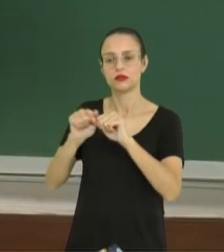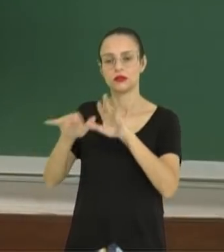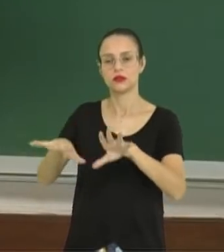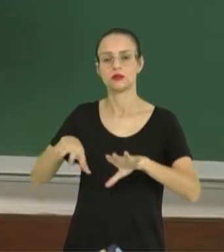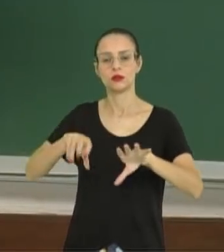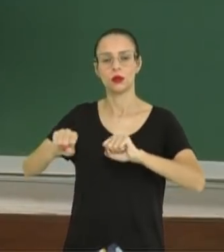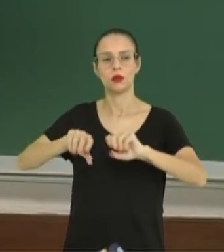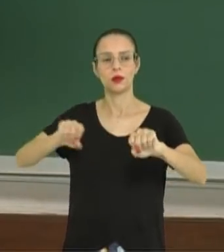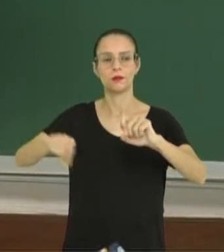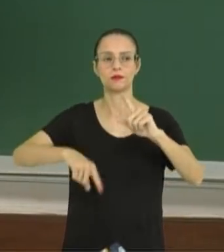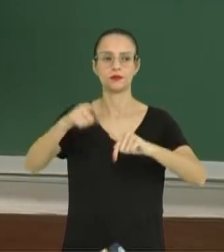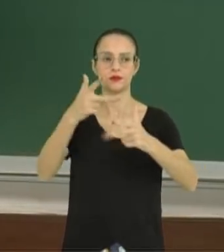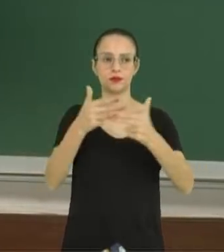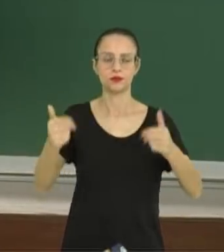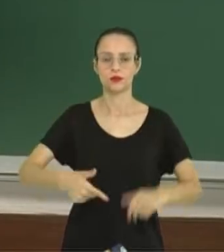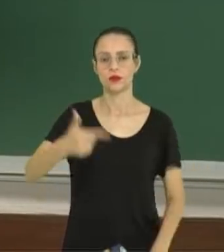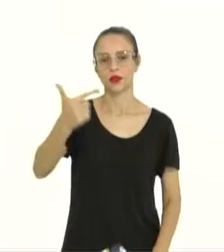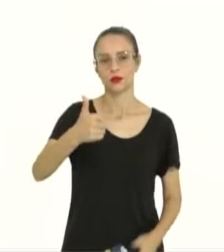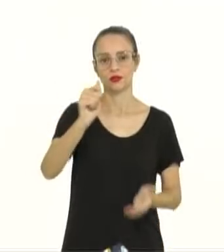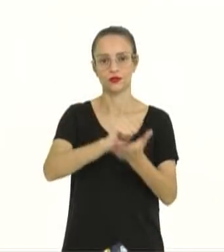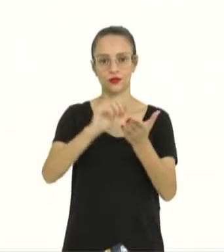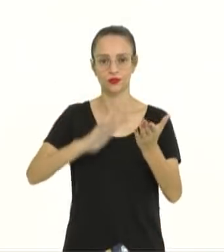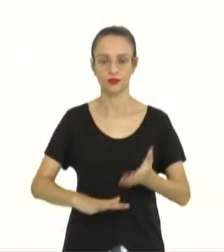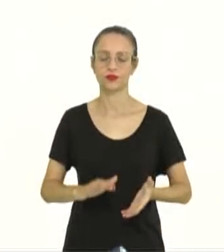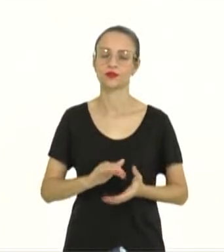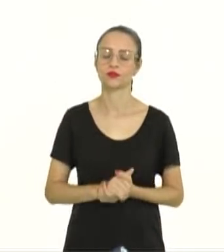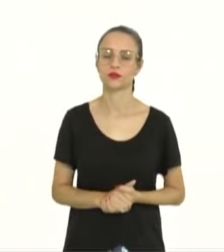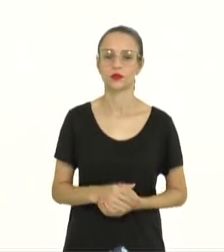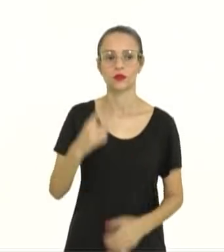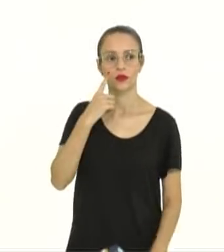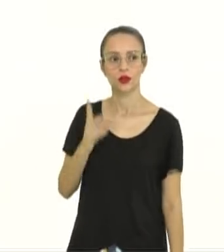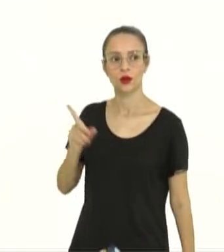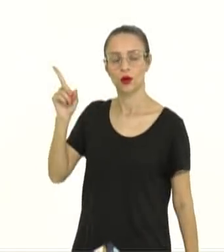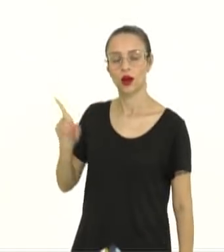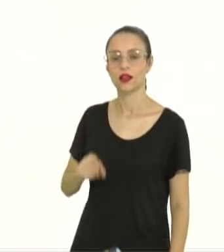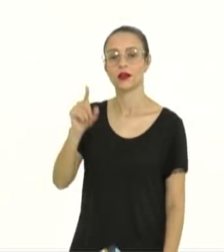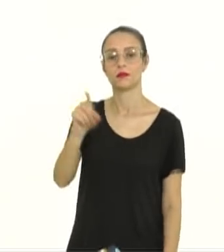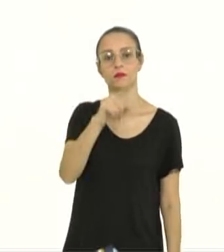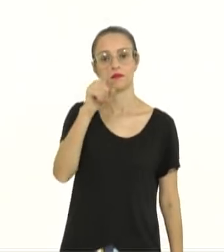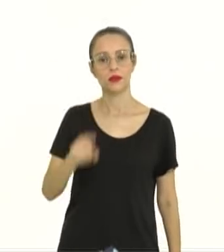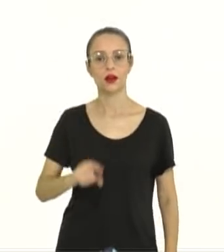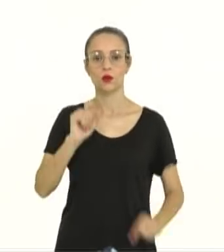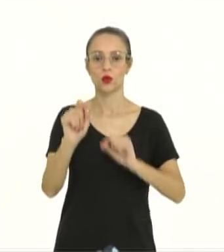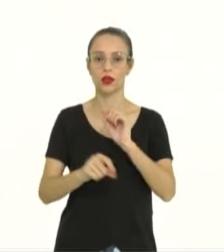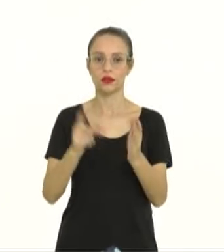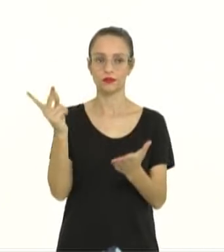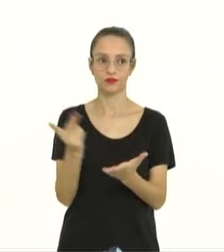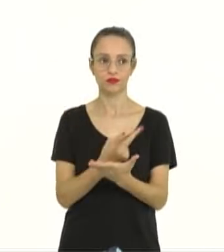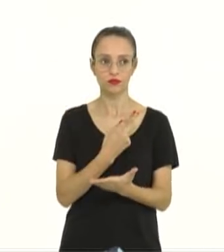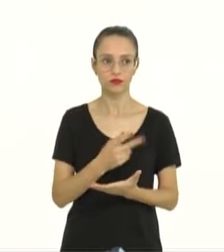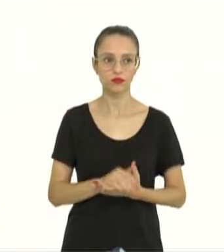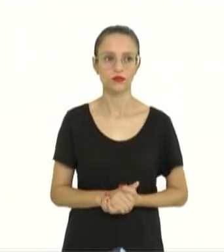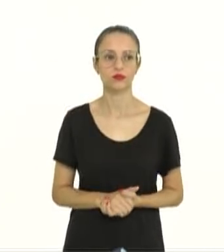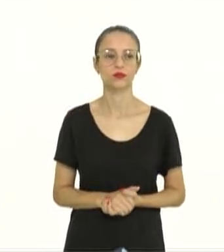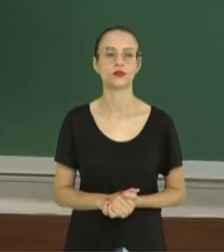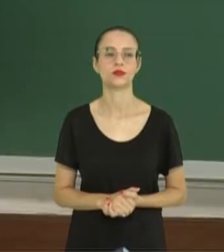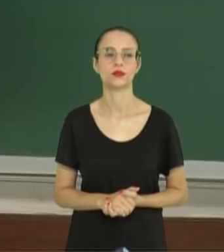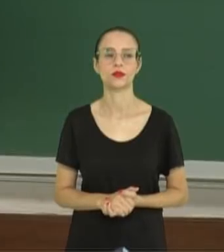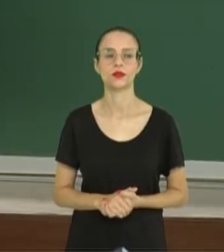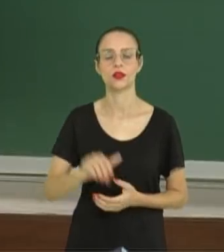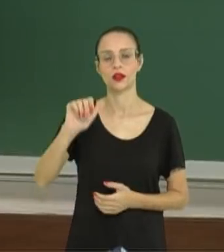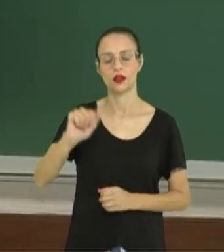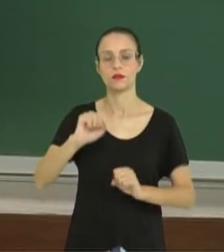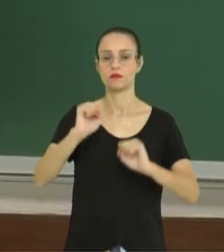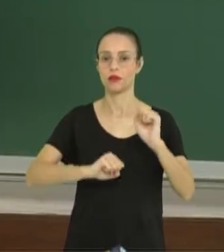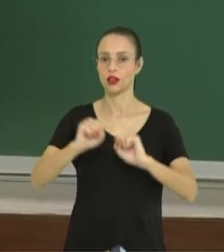matéria-prima. Segundo quiz, das afirmações abaixo, assinale a alternativa incorreta, está errada. Letra